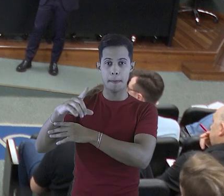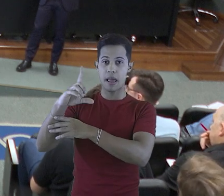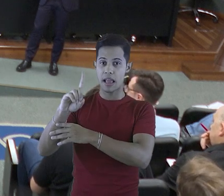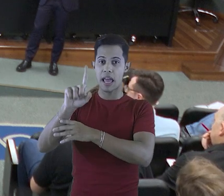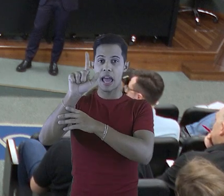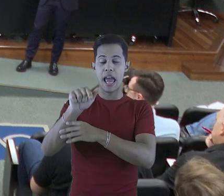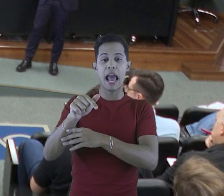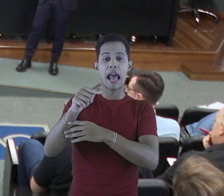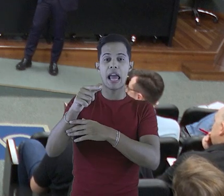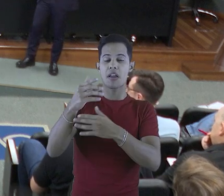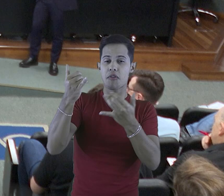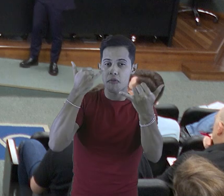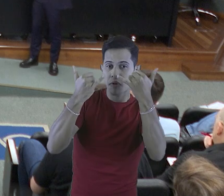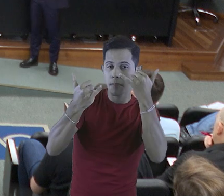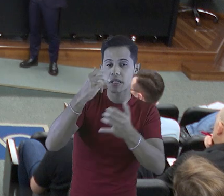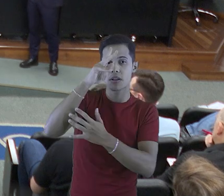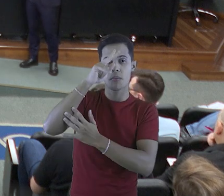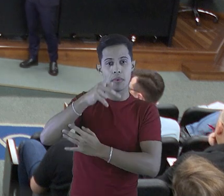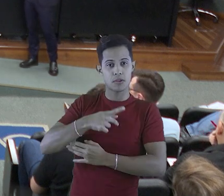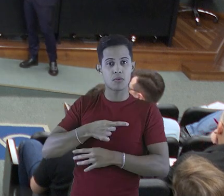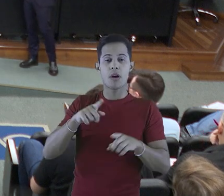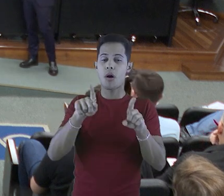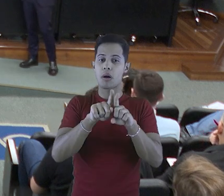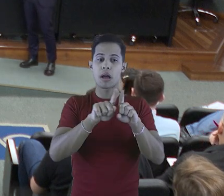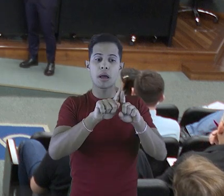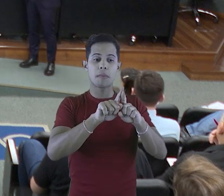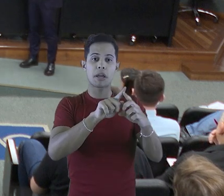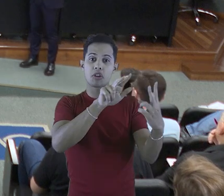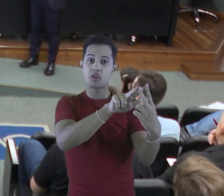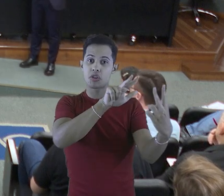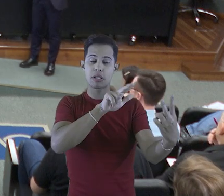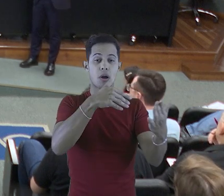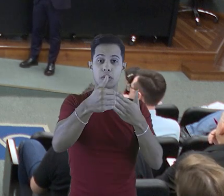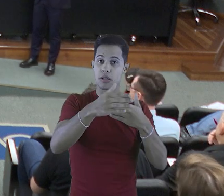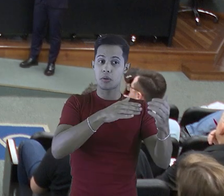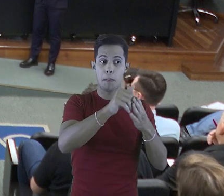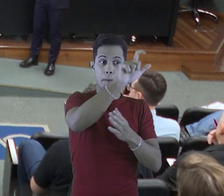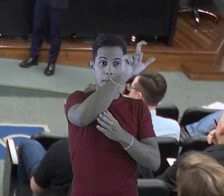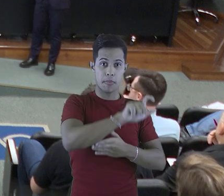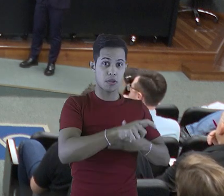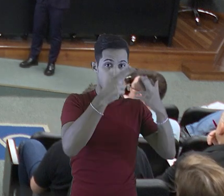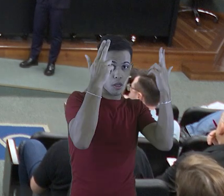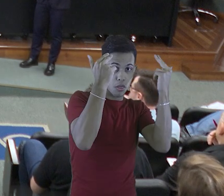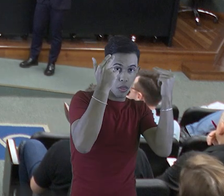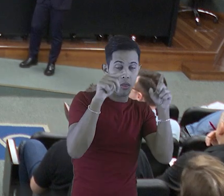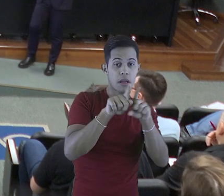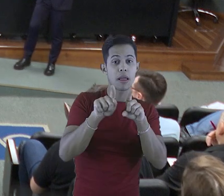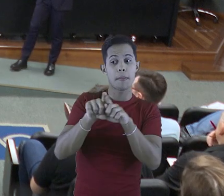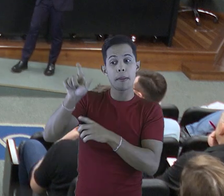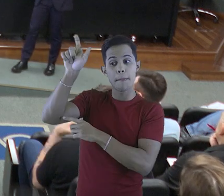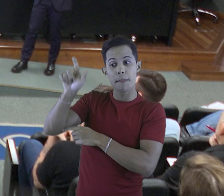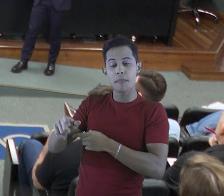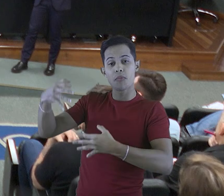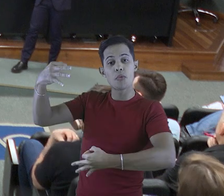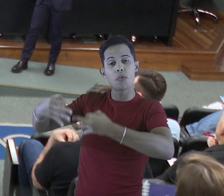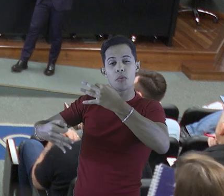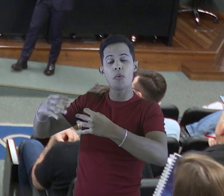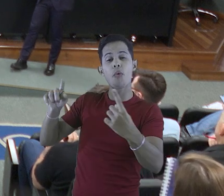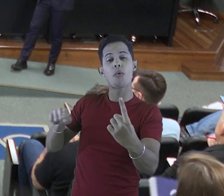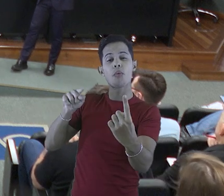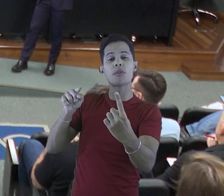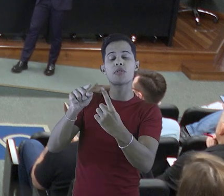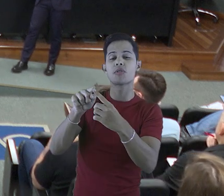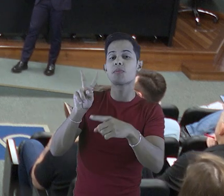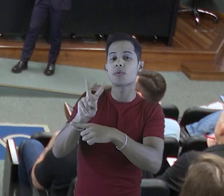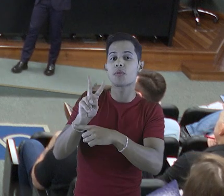inclusive nos meios digitais, por pessoa natural ou por pessoa jurídica de direito público ou privado, com o objetivo de proteger os